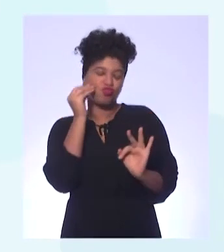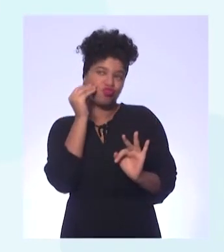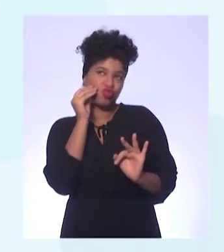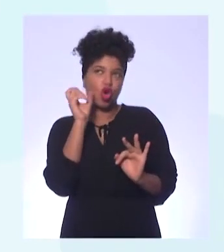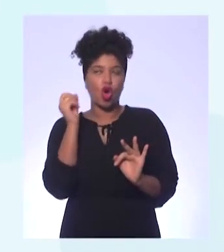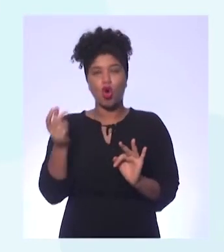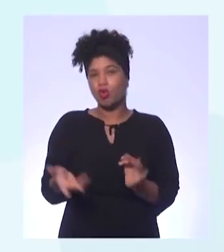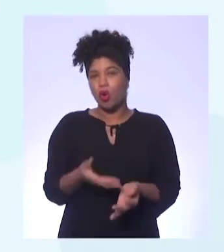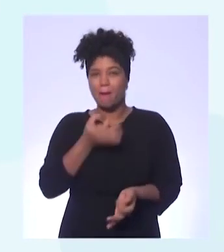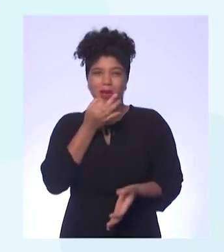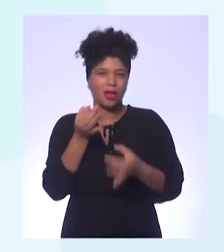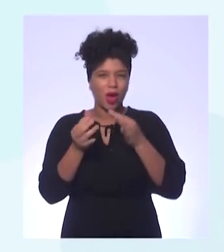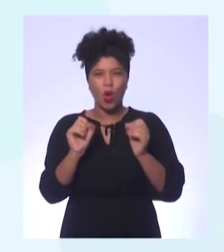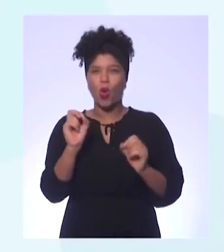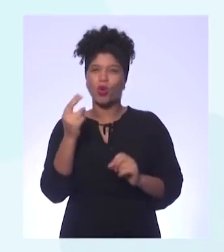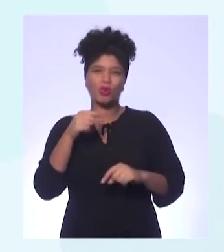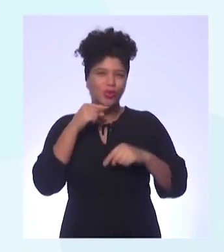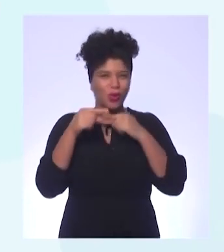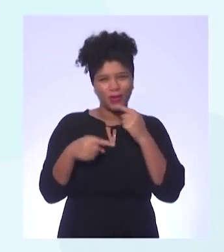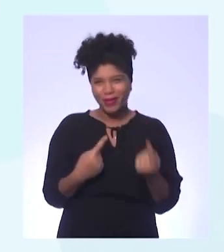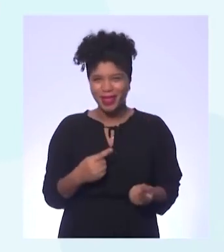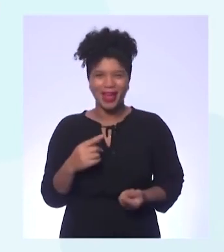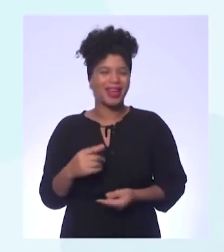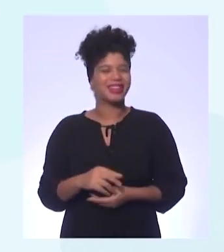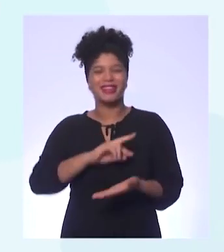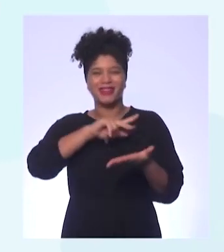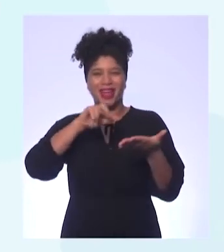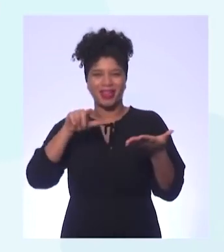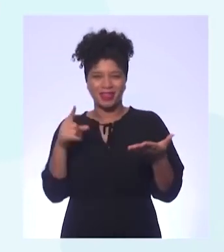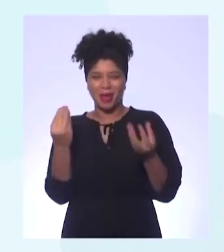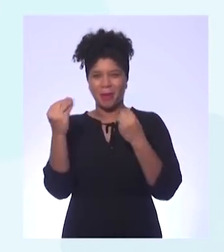ou críticas também. Estamos aqui para isso. Mas mande lá que a